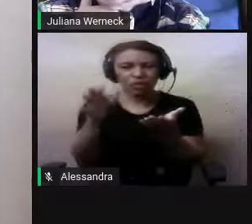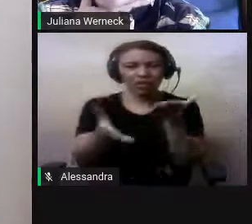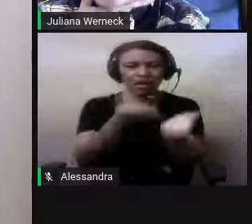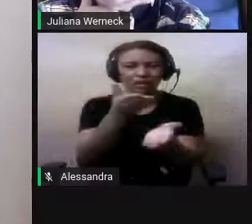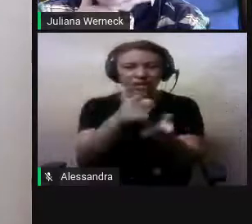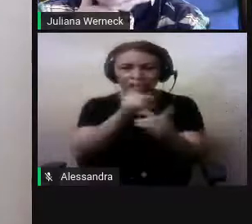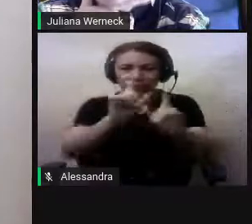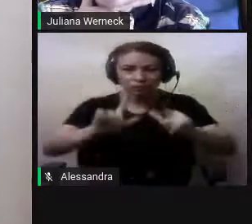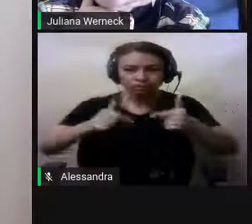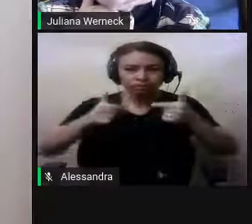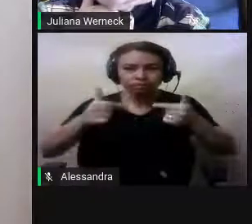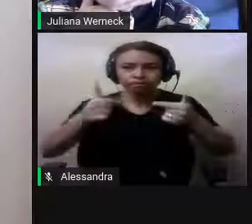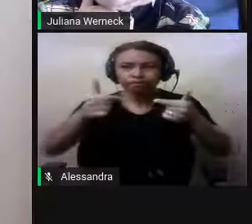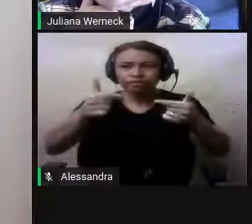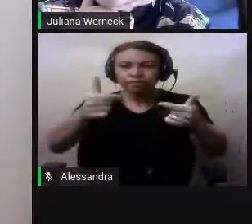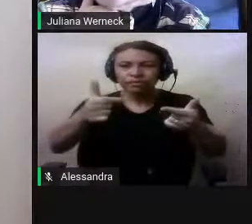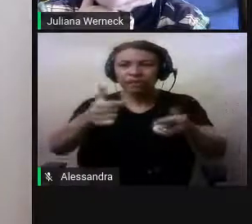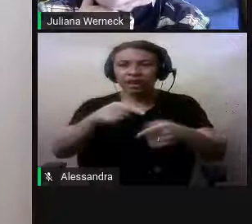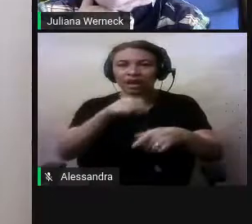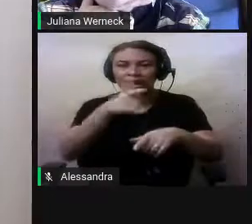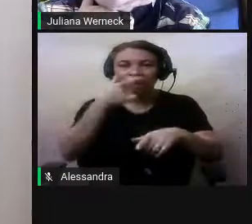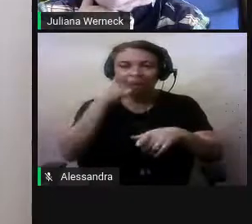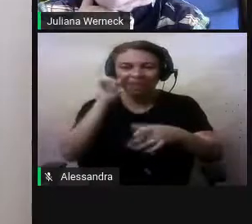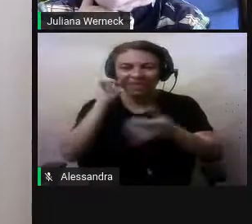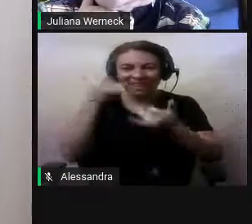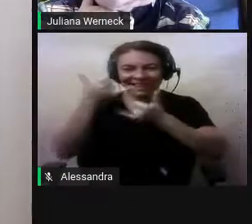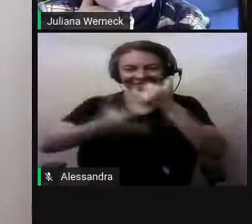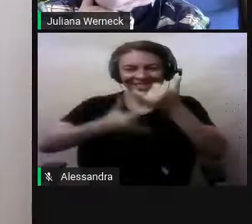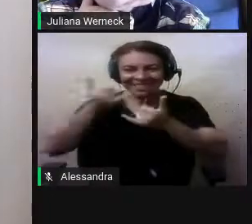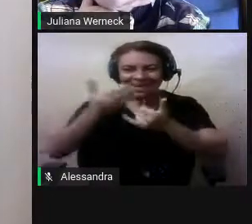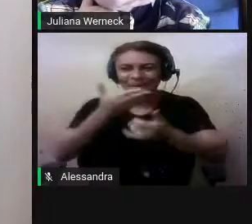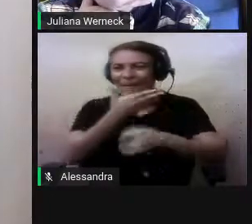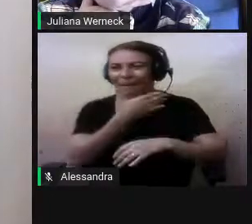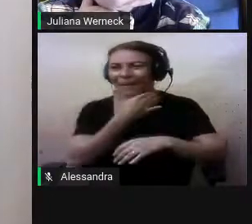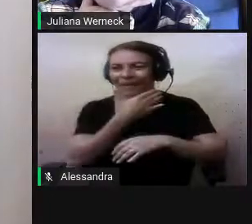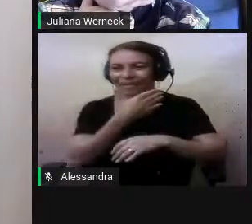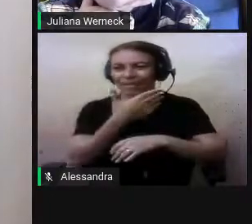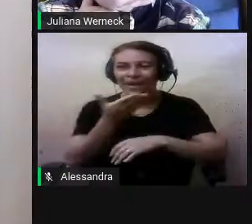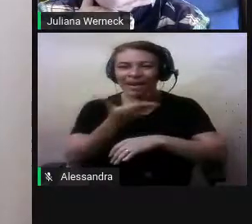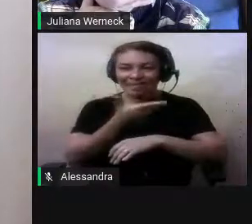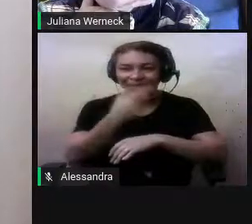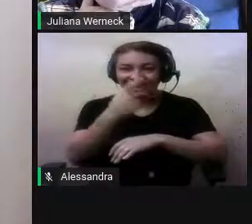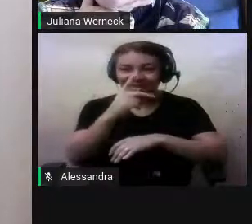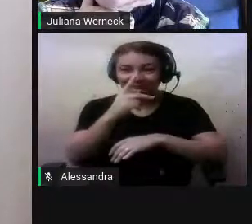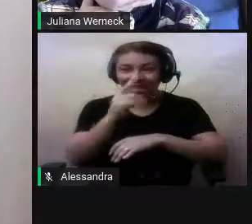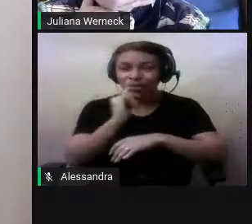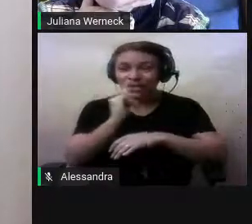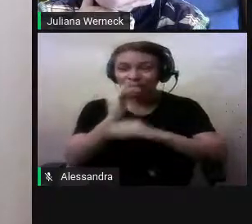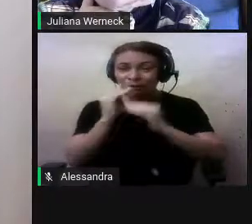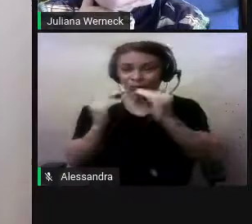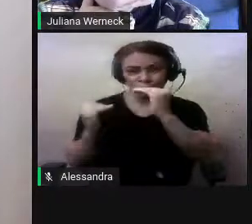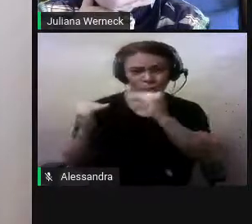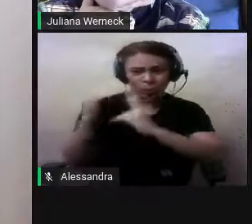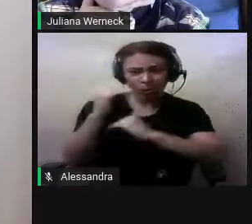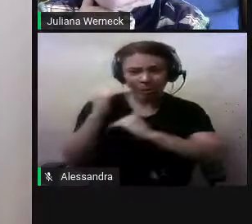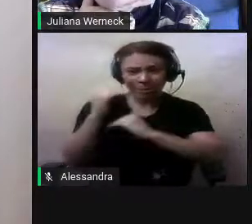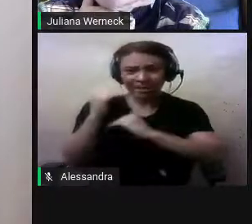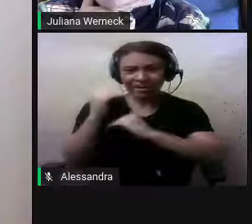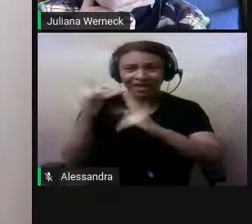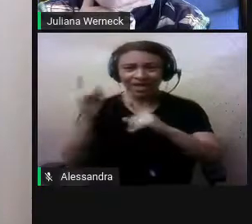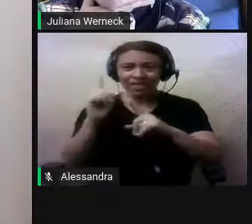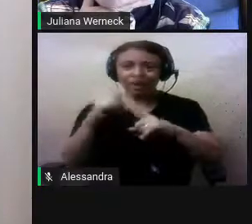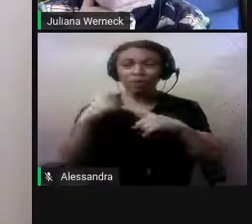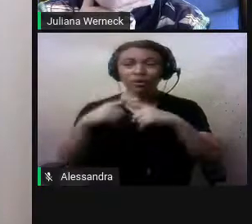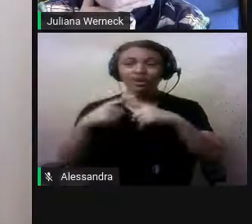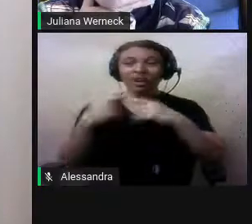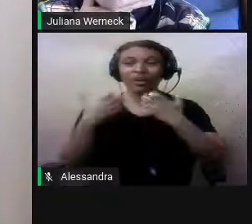correr atrás. Então, eu até brinquei ontem no bate-papo que eu tive com a Ju sobre essa questão de exemplo de superação. A gente é exemplo de superação não porque a gente